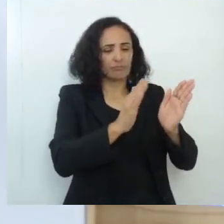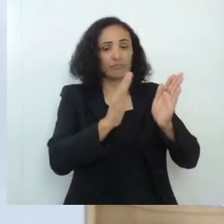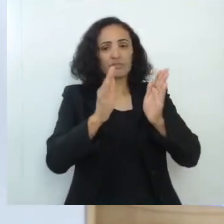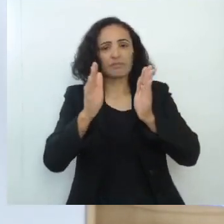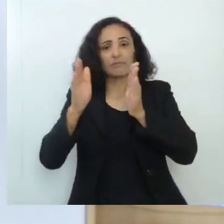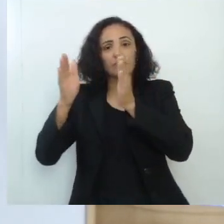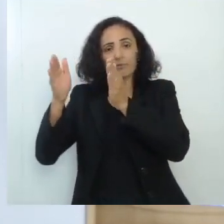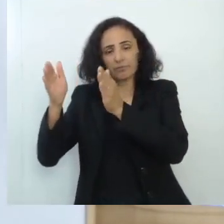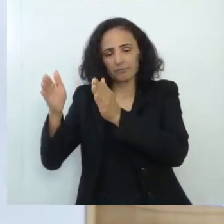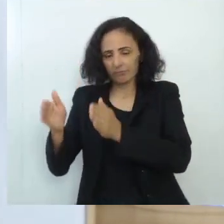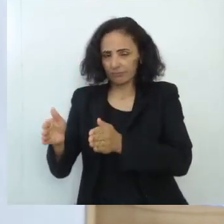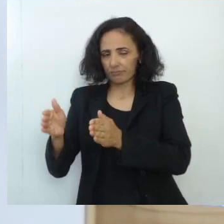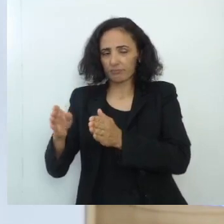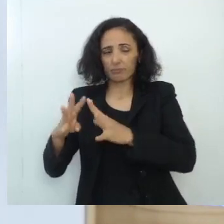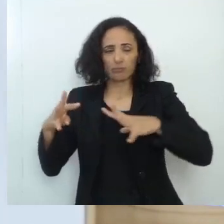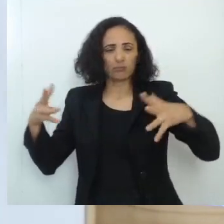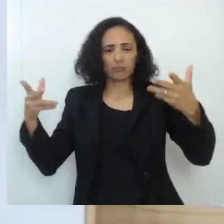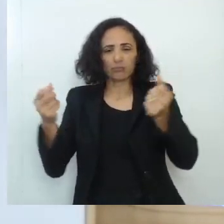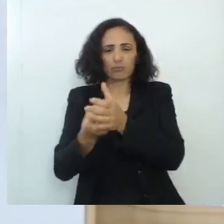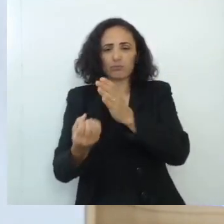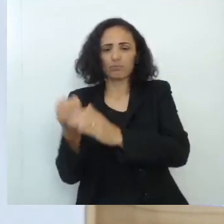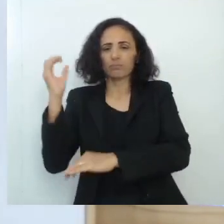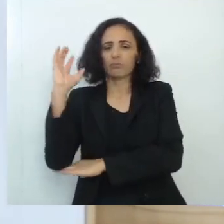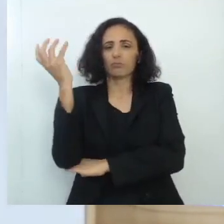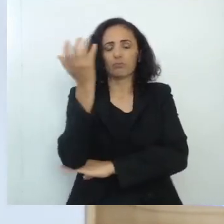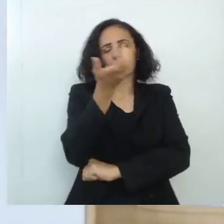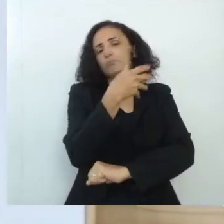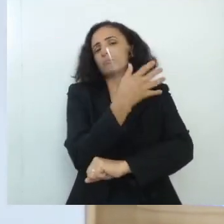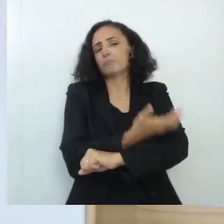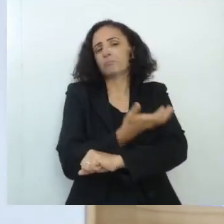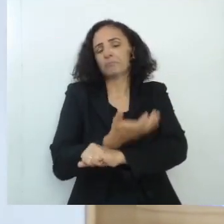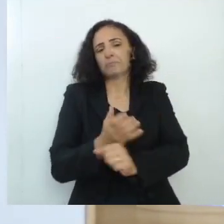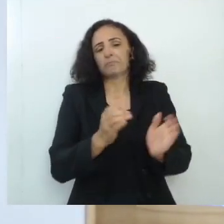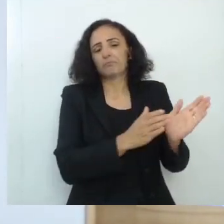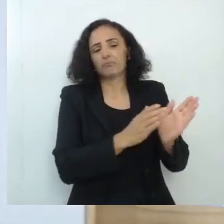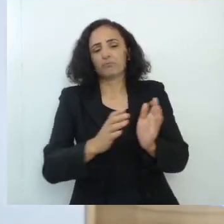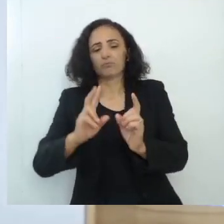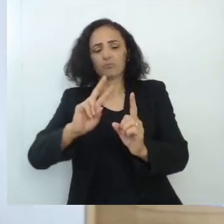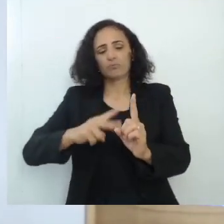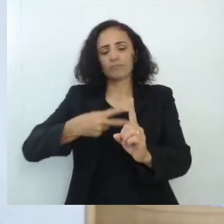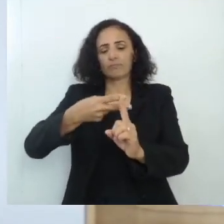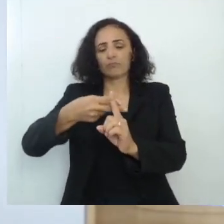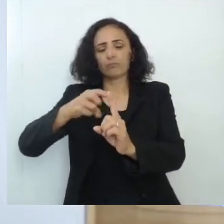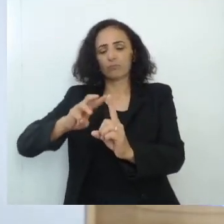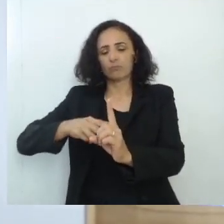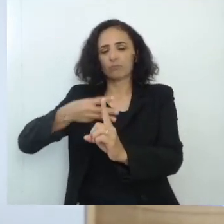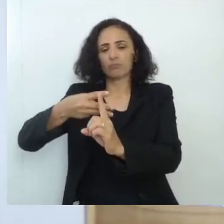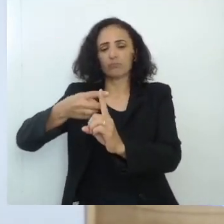haplo-diplo-bionte. Toda planta vai ter um ciclo reprodutor que a gente chama de